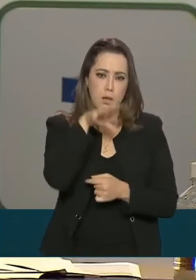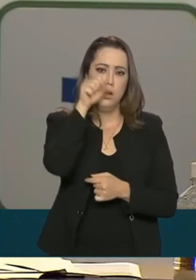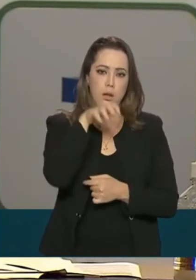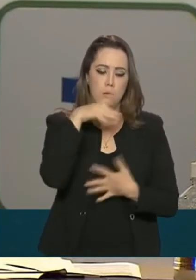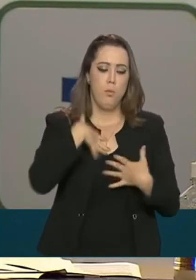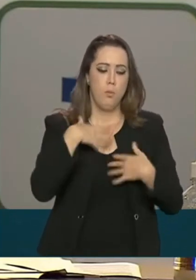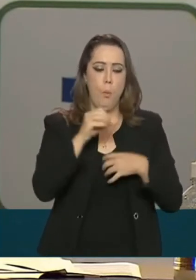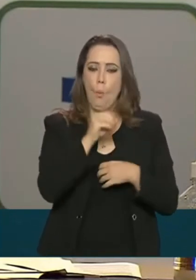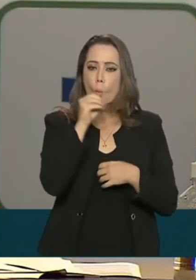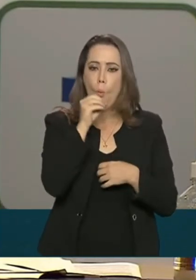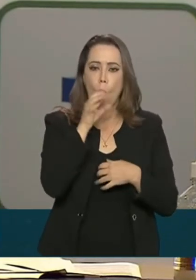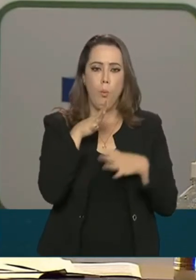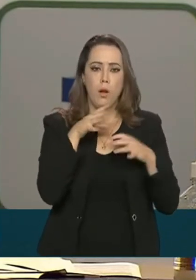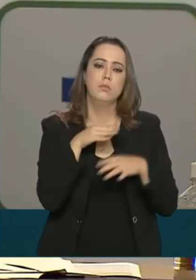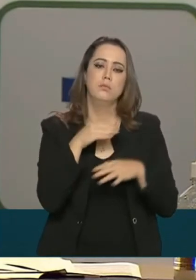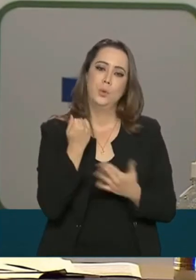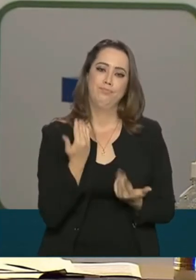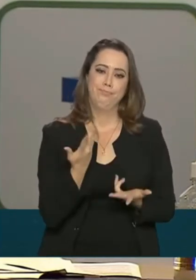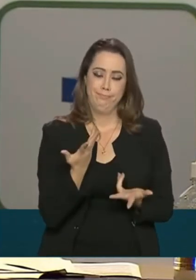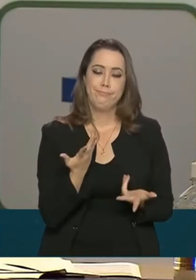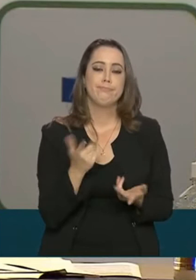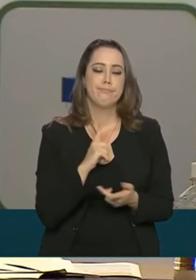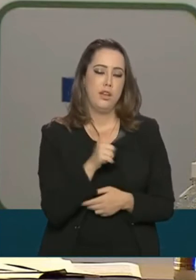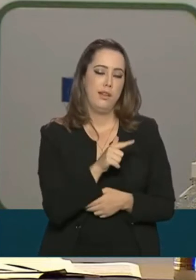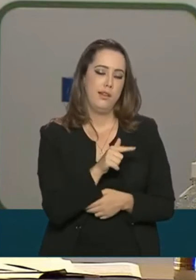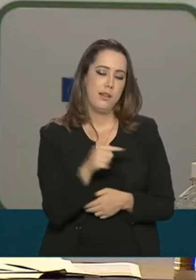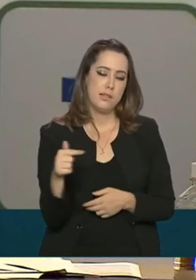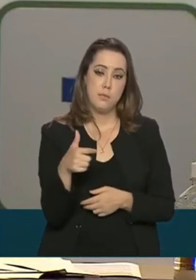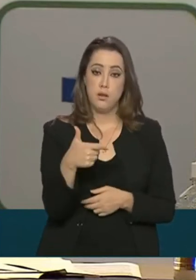semana epidemiológica 27ª, um total de